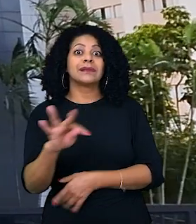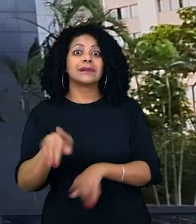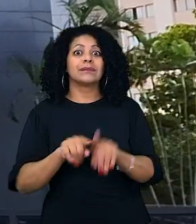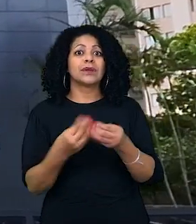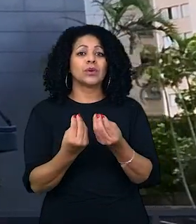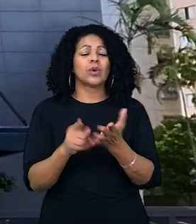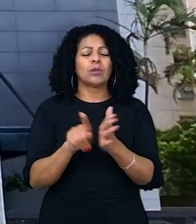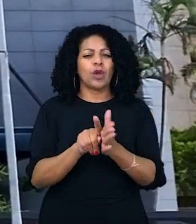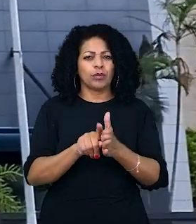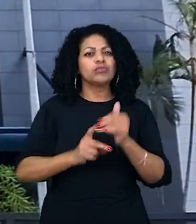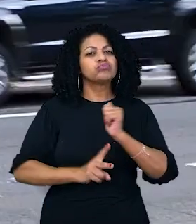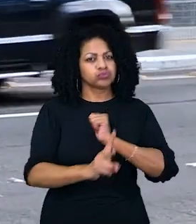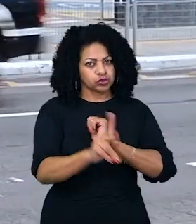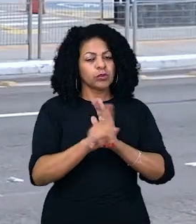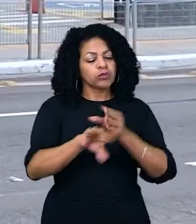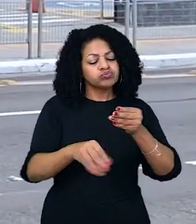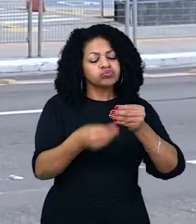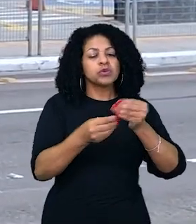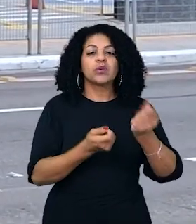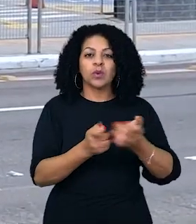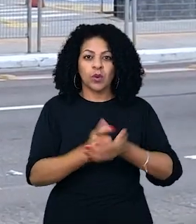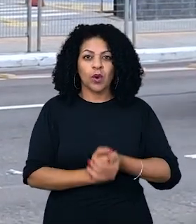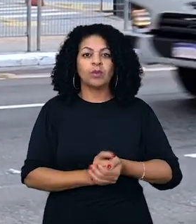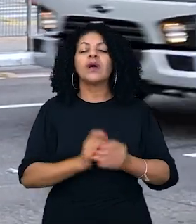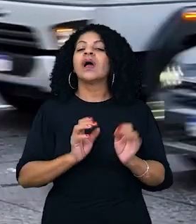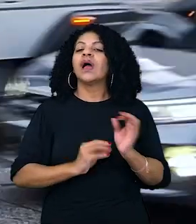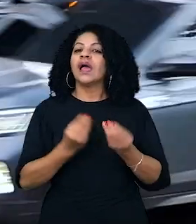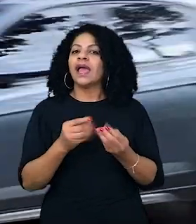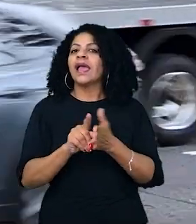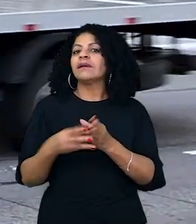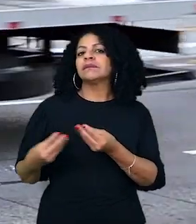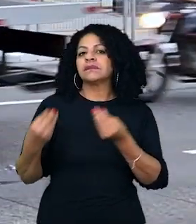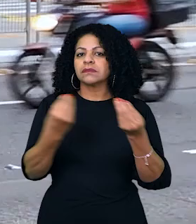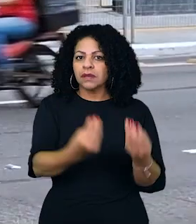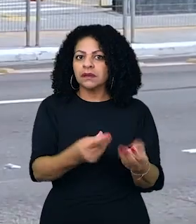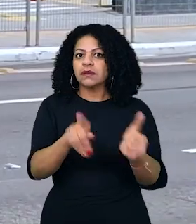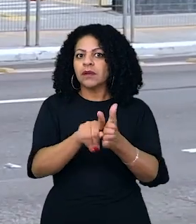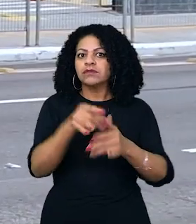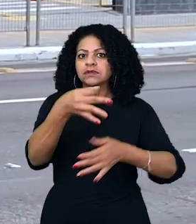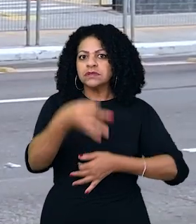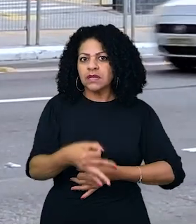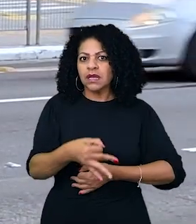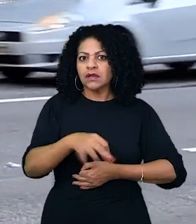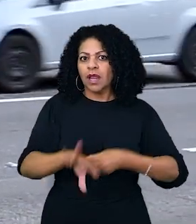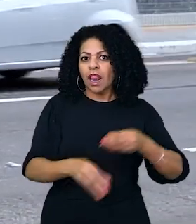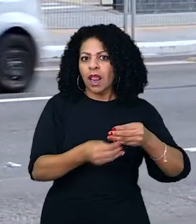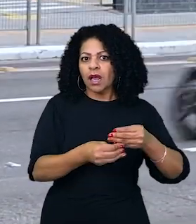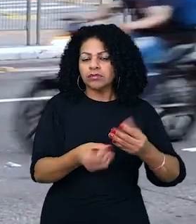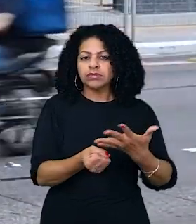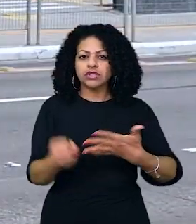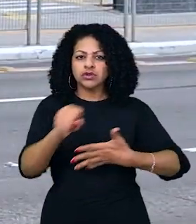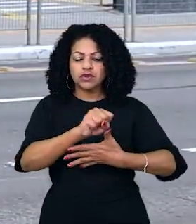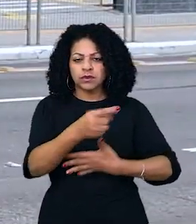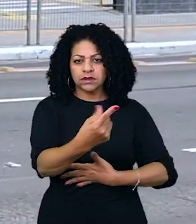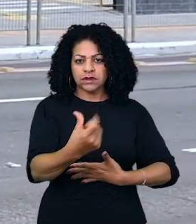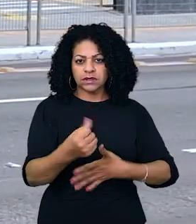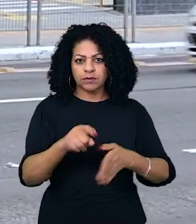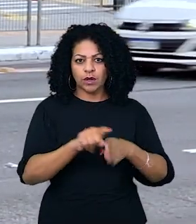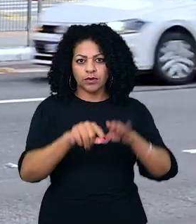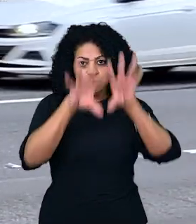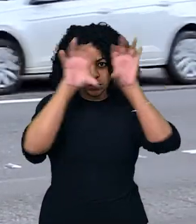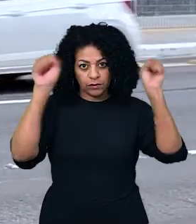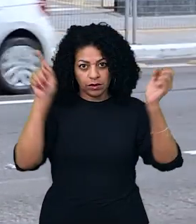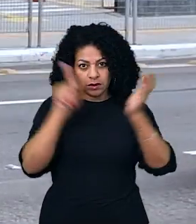paulista, manteve a sentença e acrescentou que basta a carta ter sido entregue no endereço correto para a aplicação da súmula 16